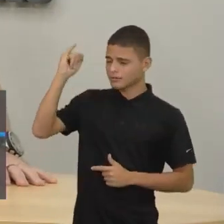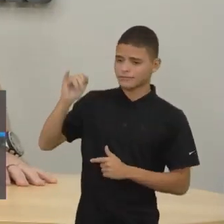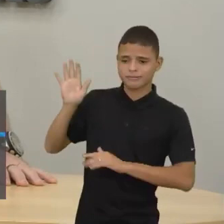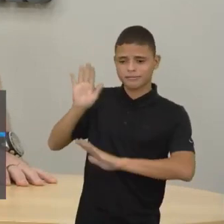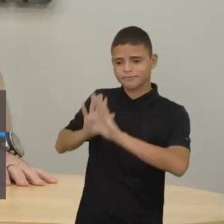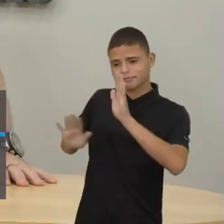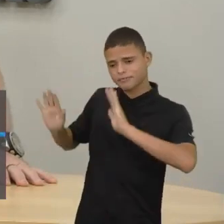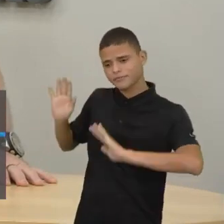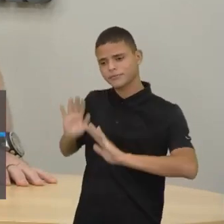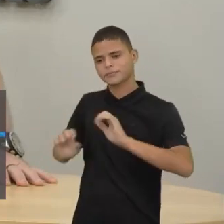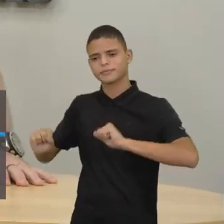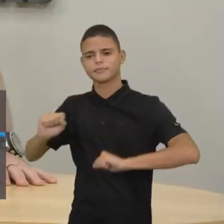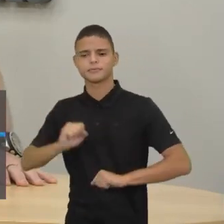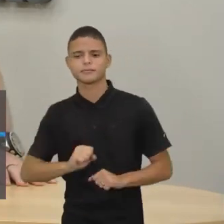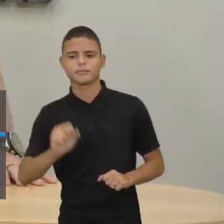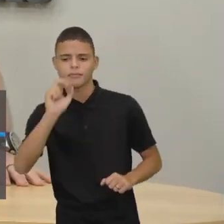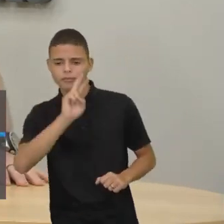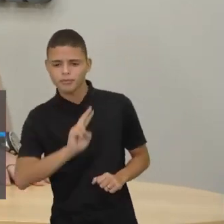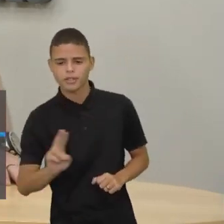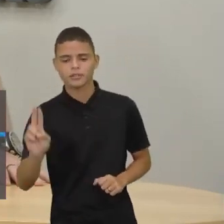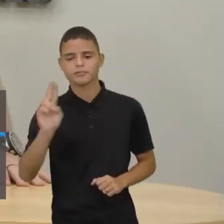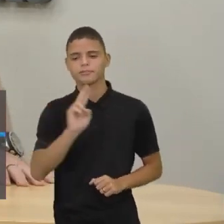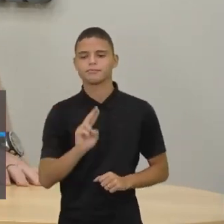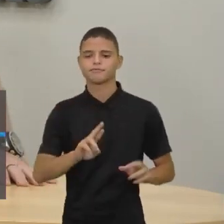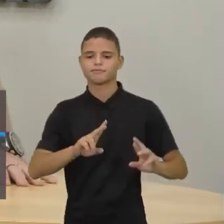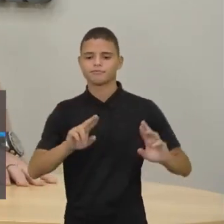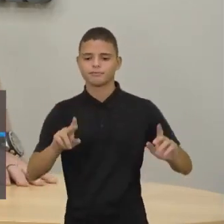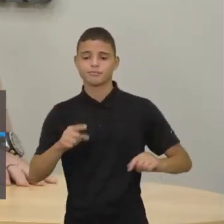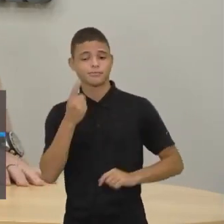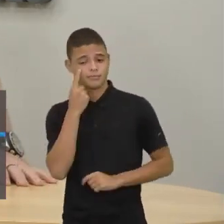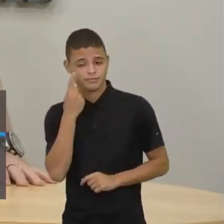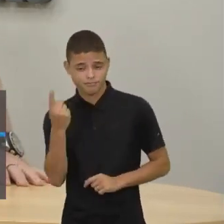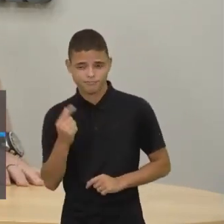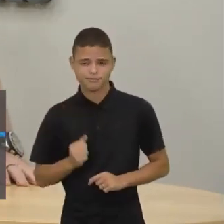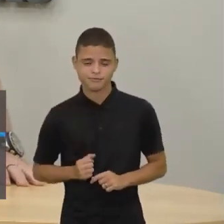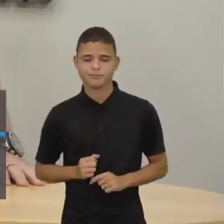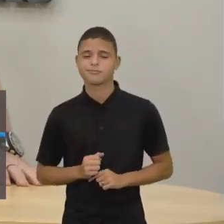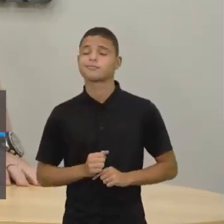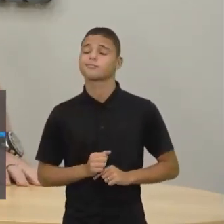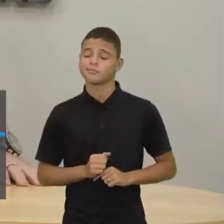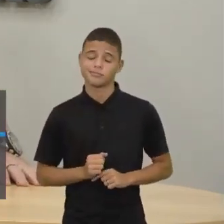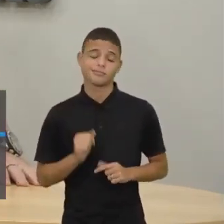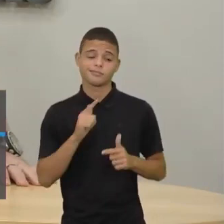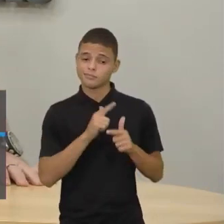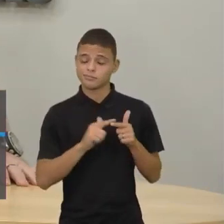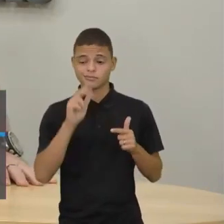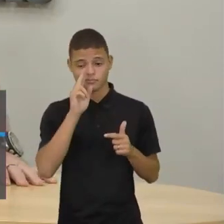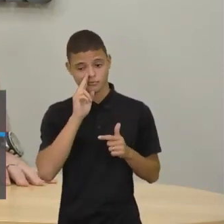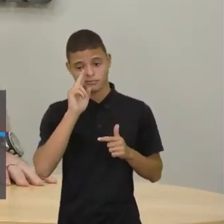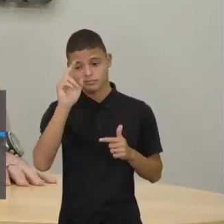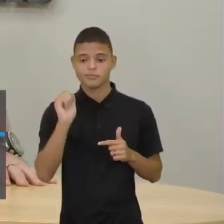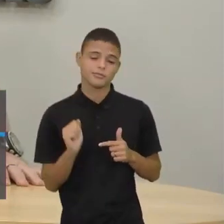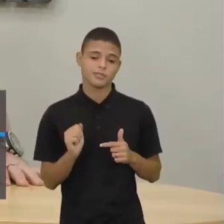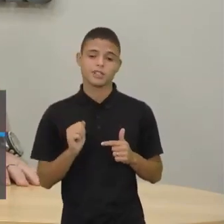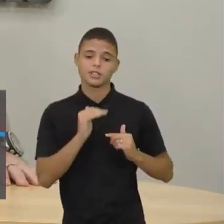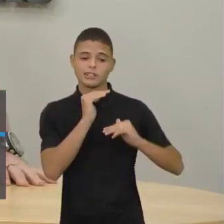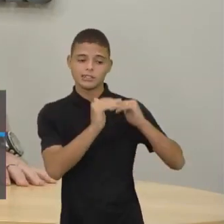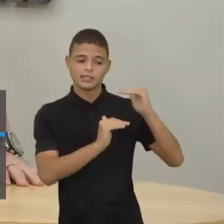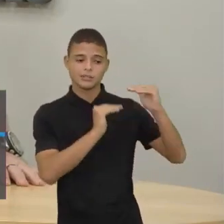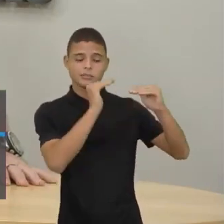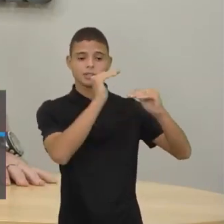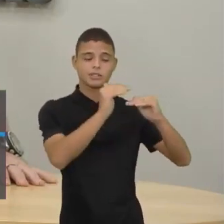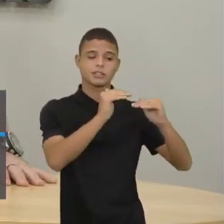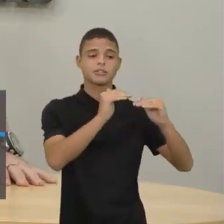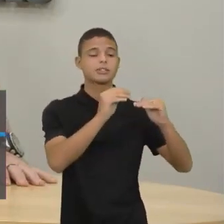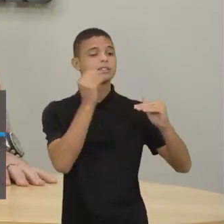né? Utilizando aí reservas do meio ambiente, né? Mas a gente viu que a degradação é muito forte e os processos aí de